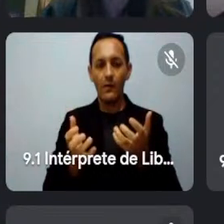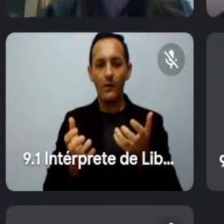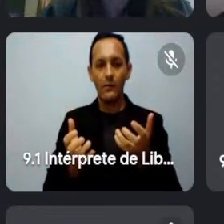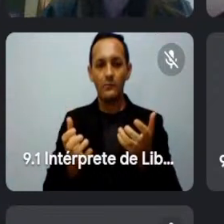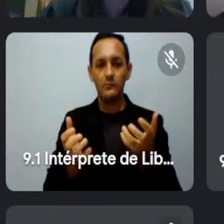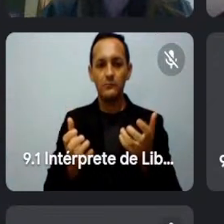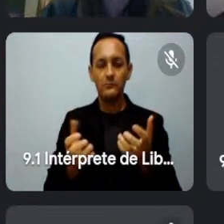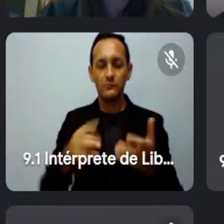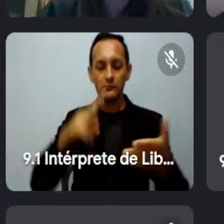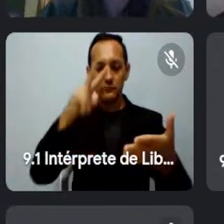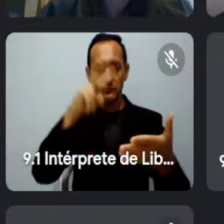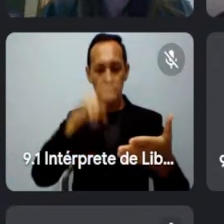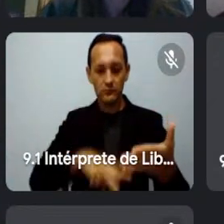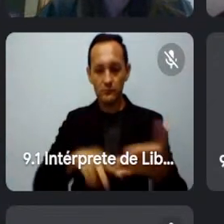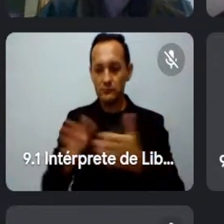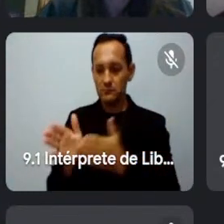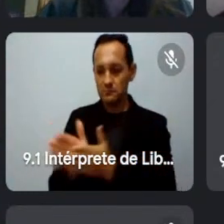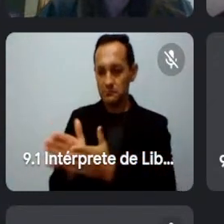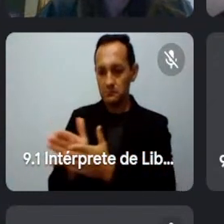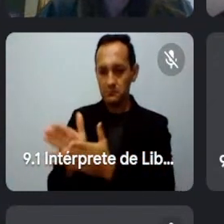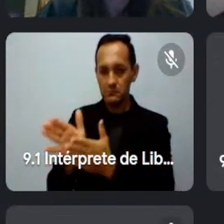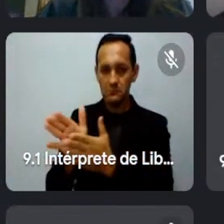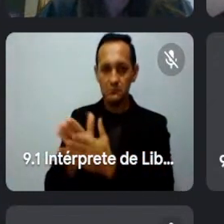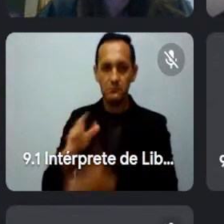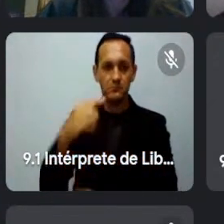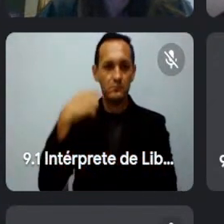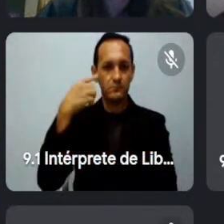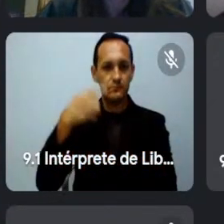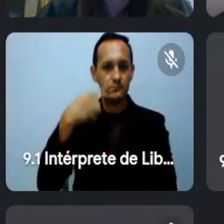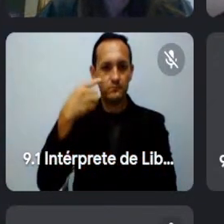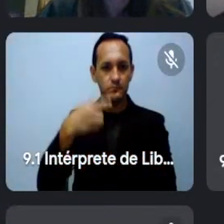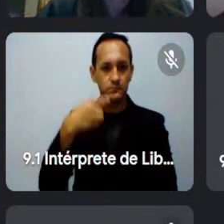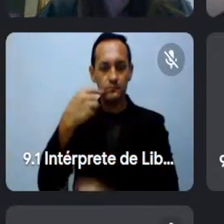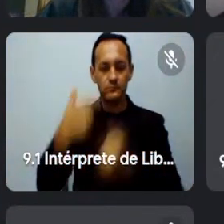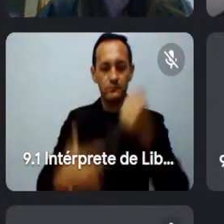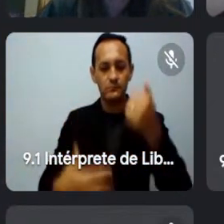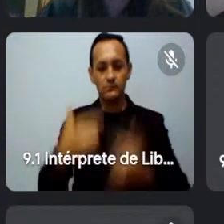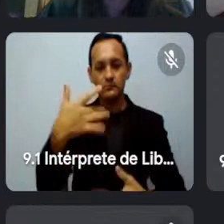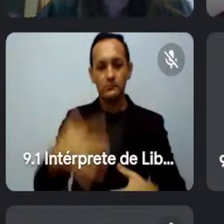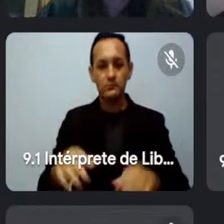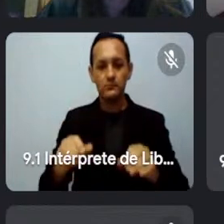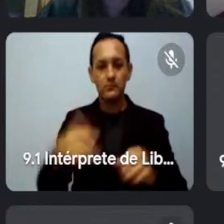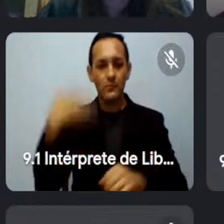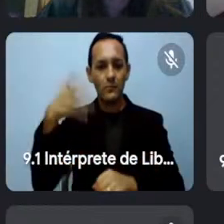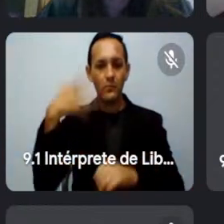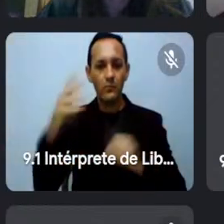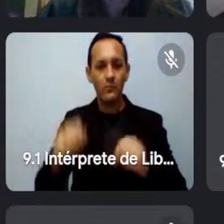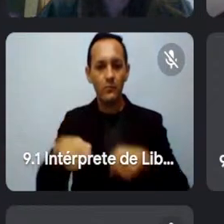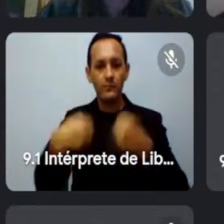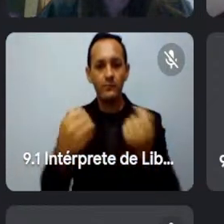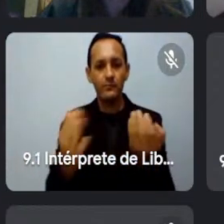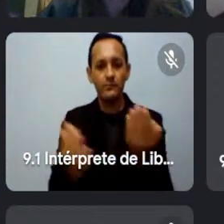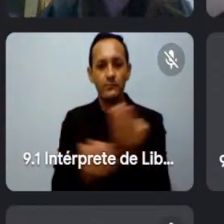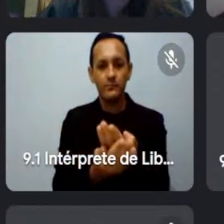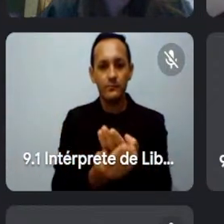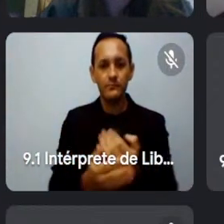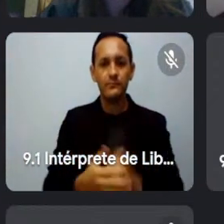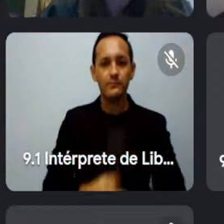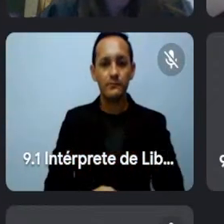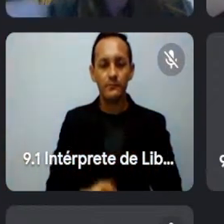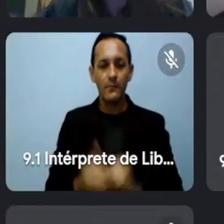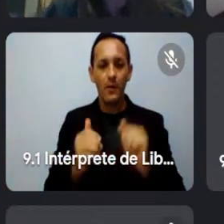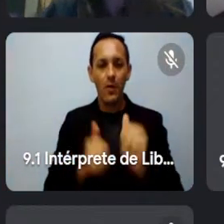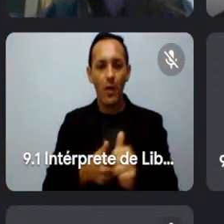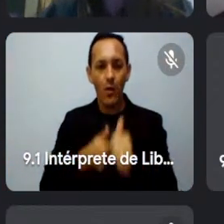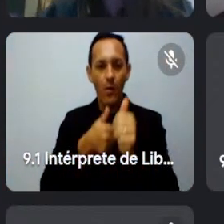ao advogado que se manifestou na Tribuna nem aos troco é mas eu